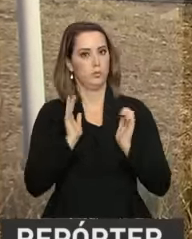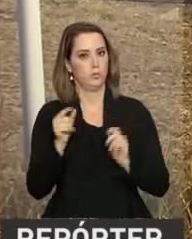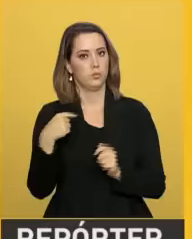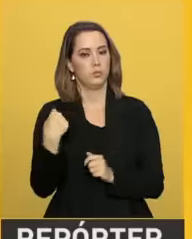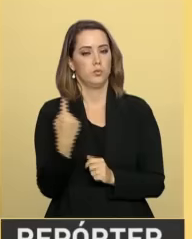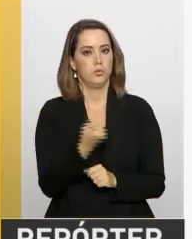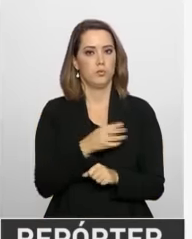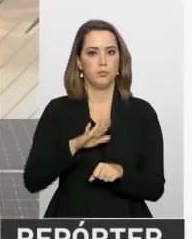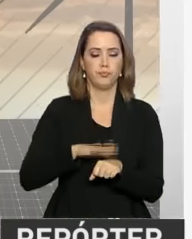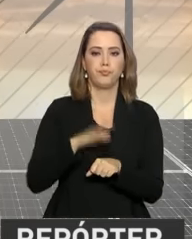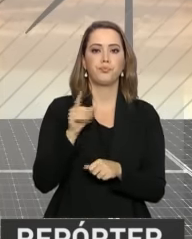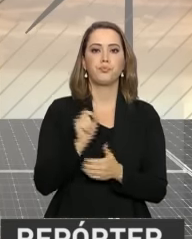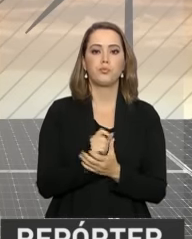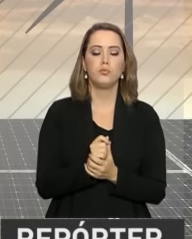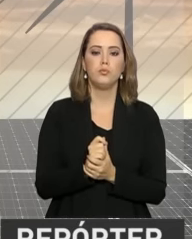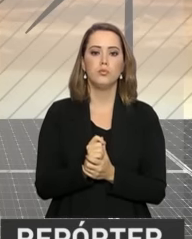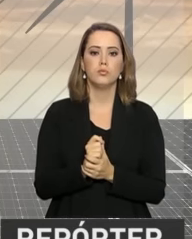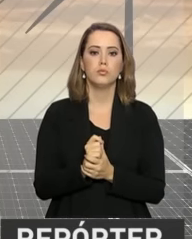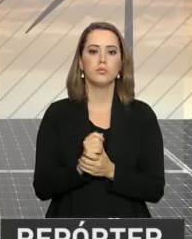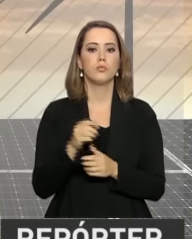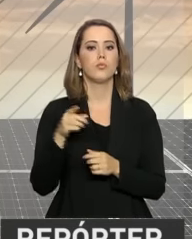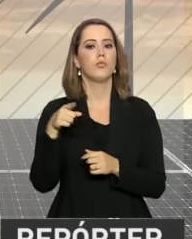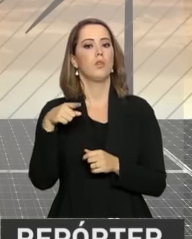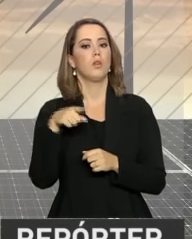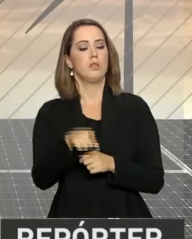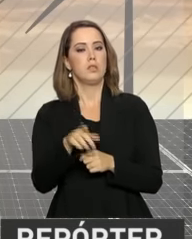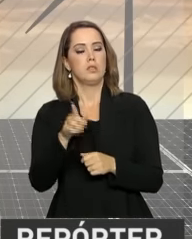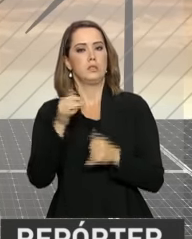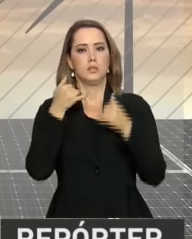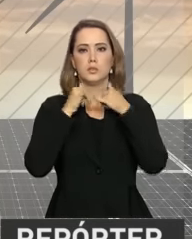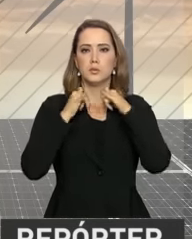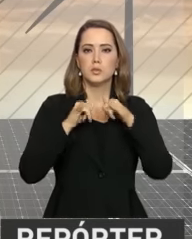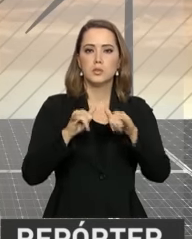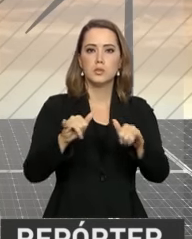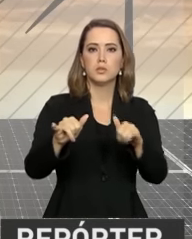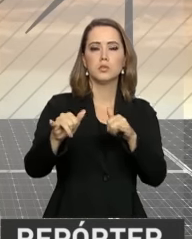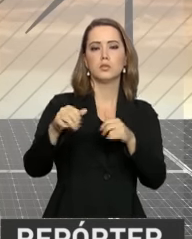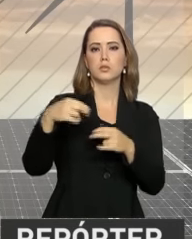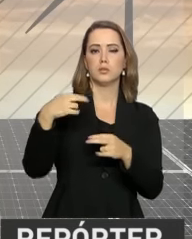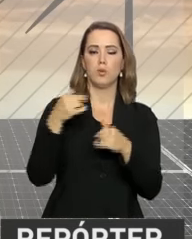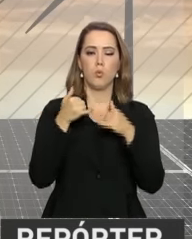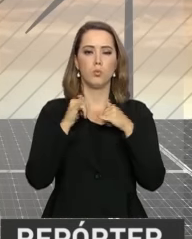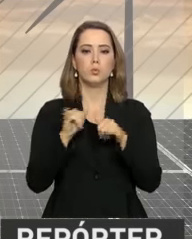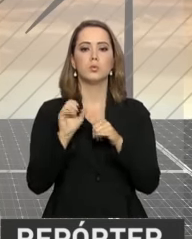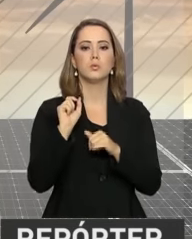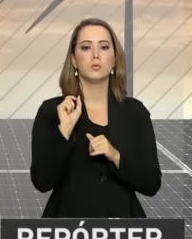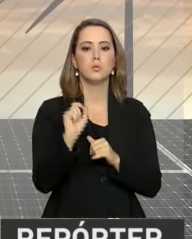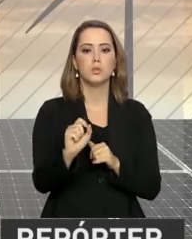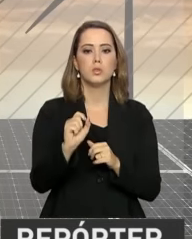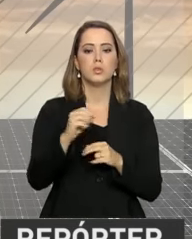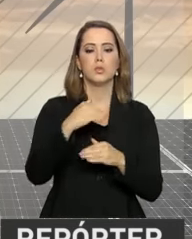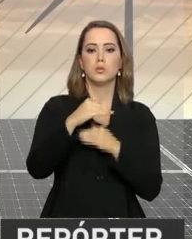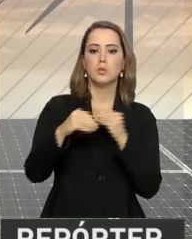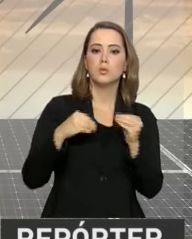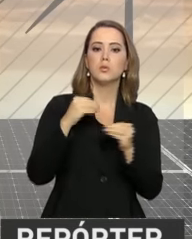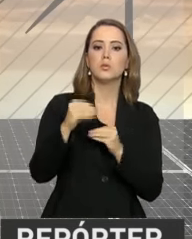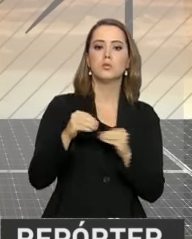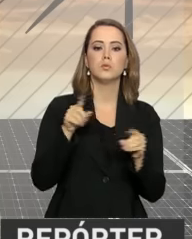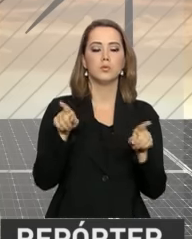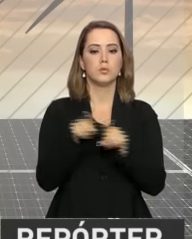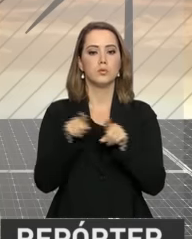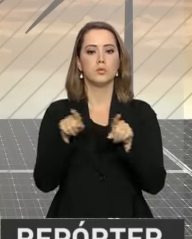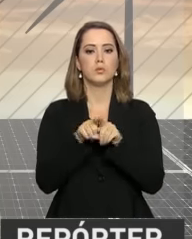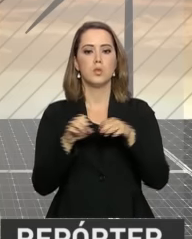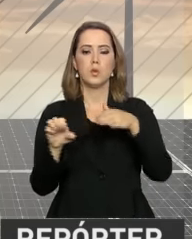mundial a matriz energética é formada pela energia elétrica pelo combustível usado para movimentar os transportes e para